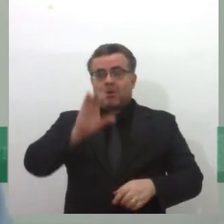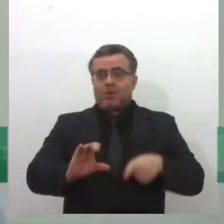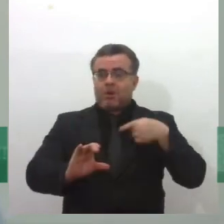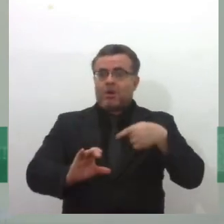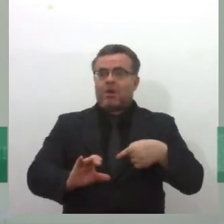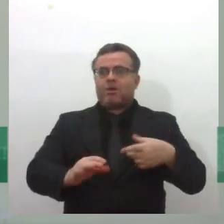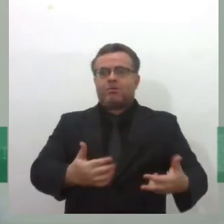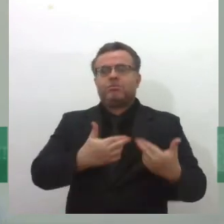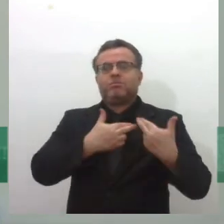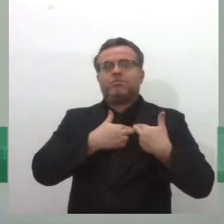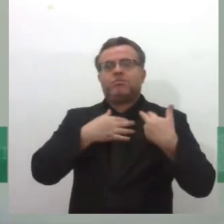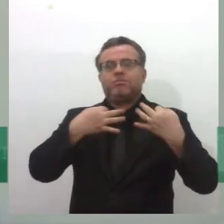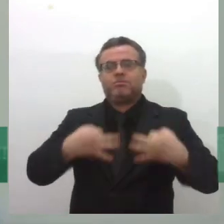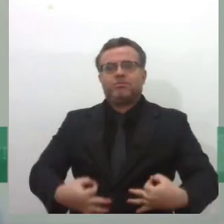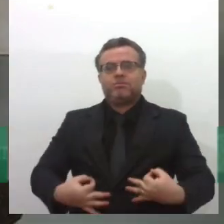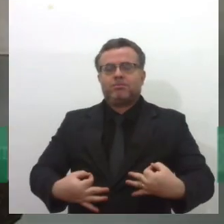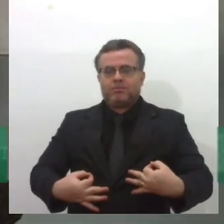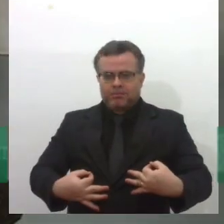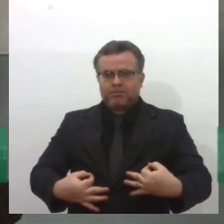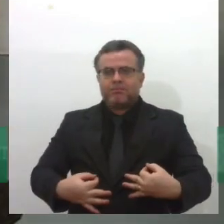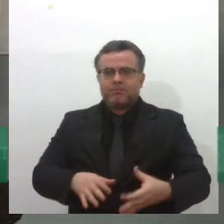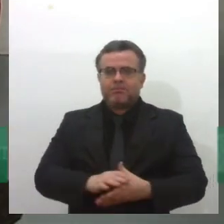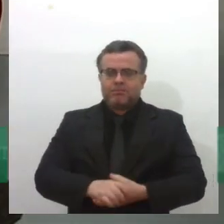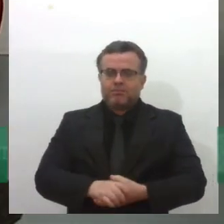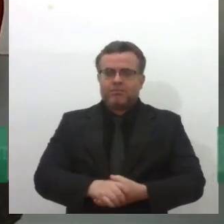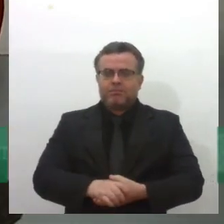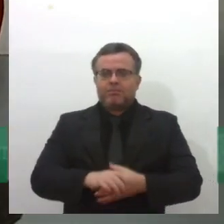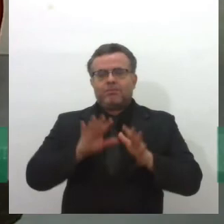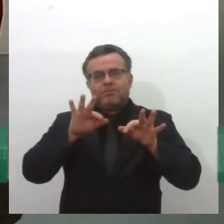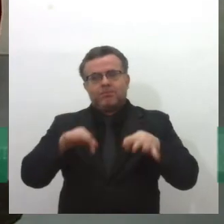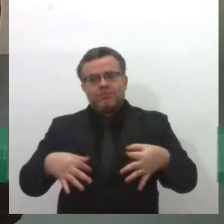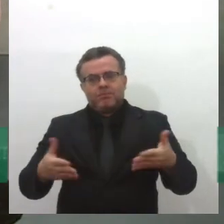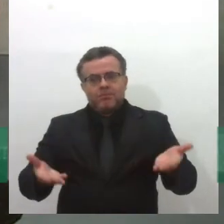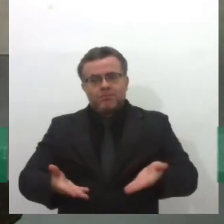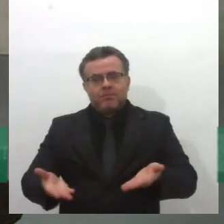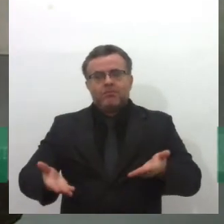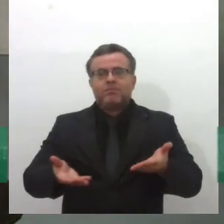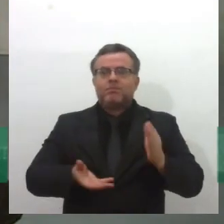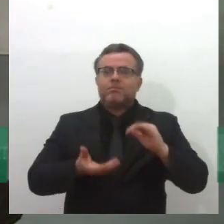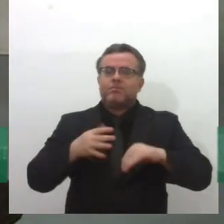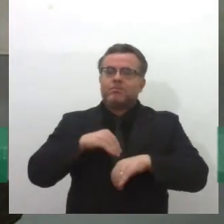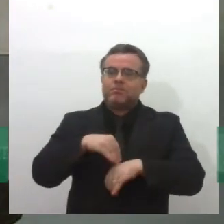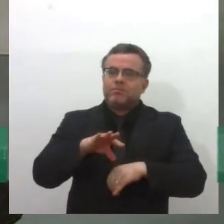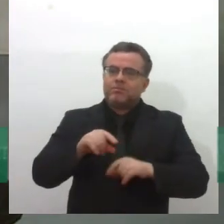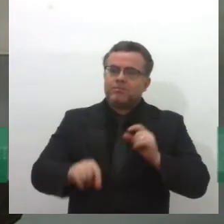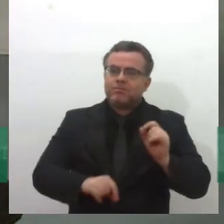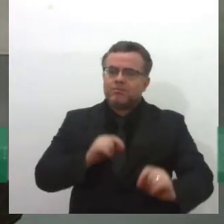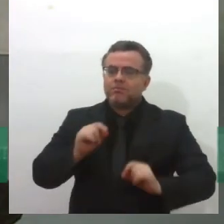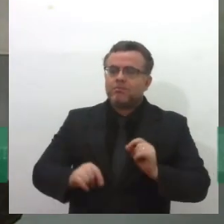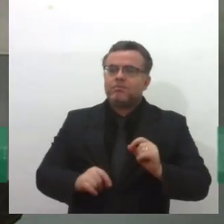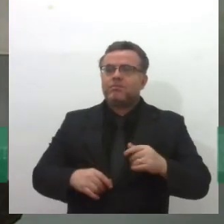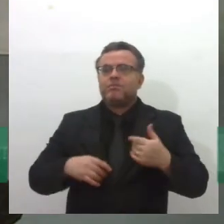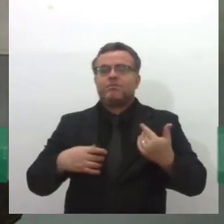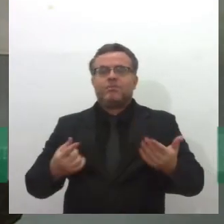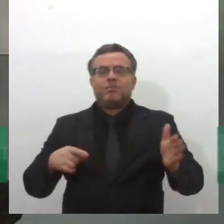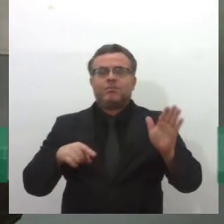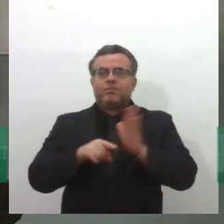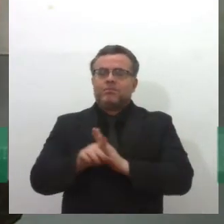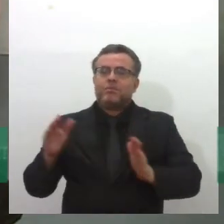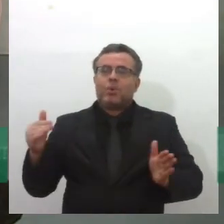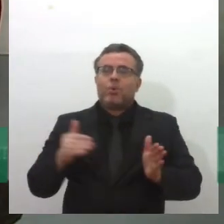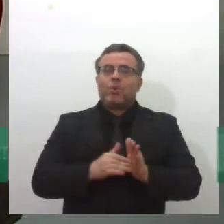efetivamente no coletivo. A gente está no finalzinho do nosso programa já, né, e a minha última pergunta é: senador,